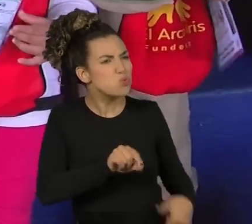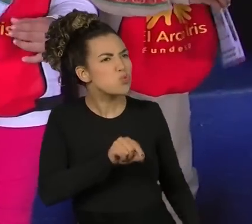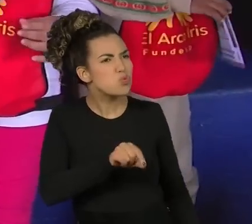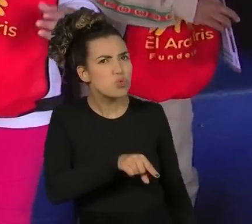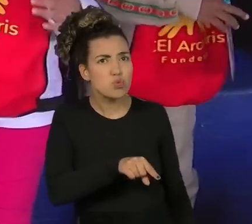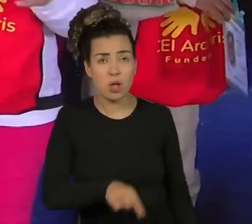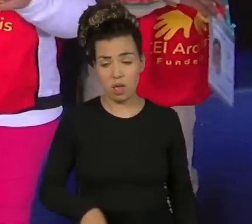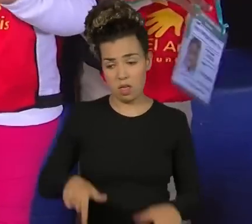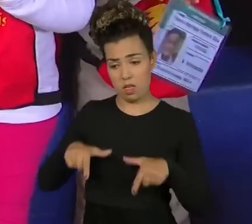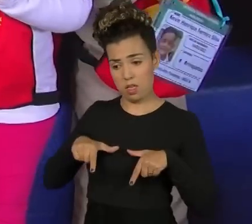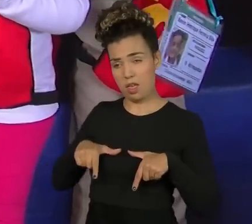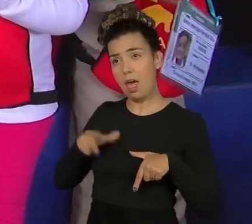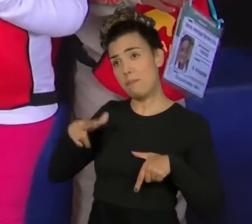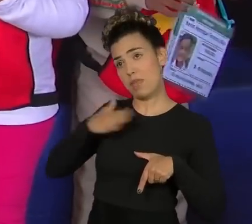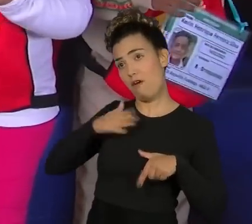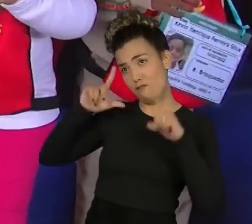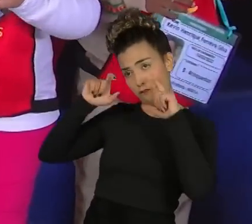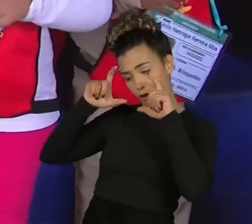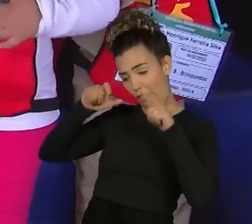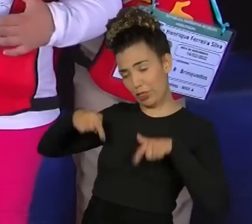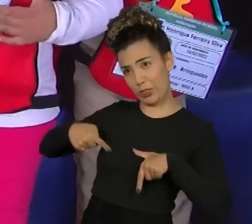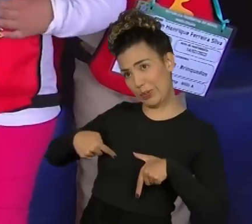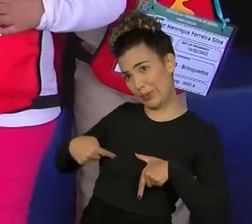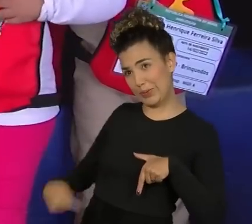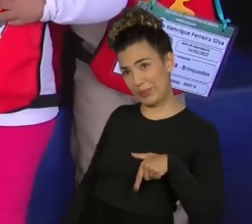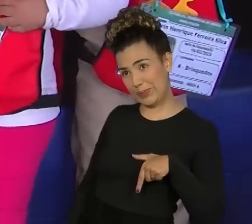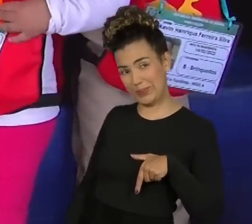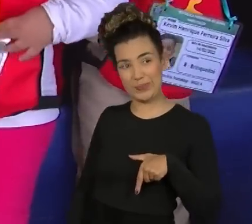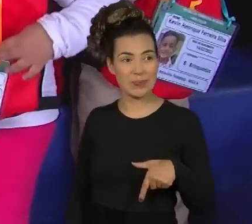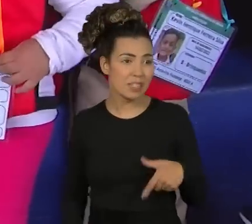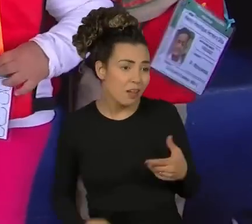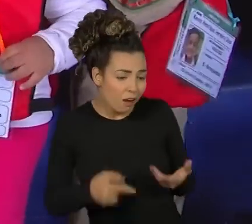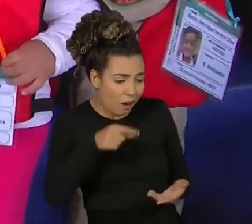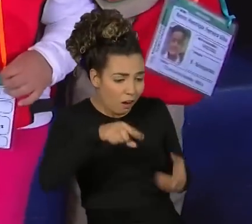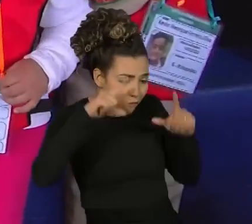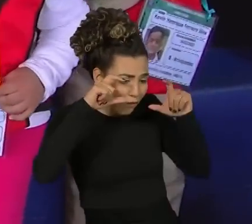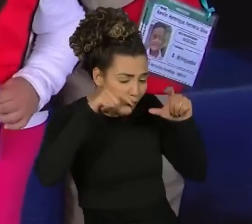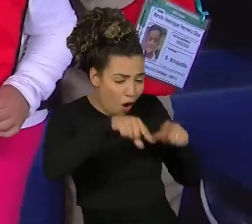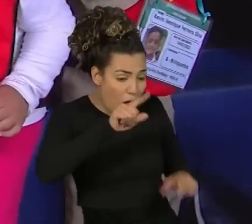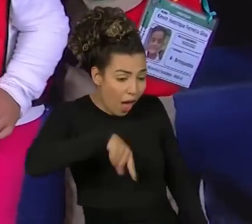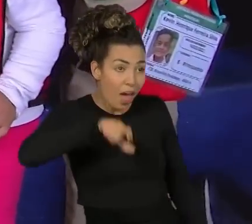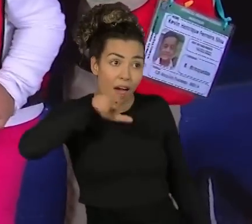A minha foto. A sua foto. E a sua foto tá na carteira de